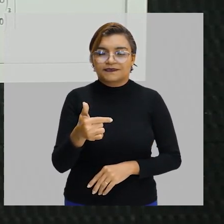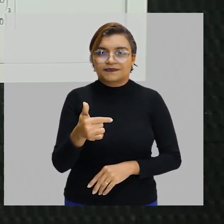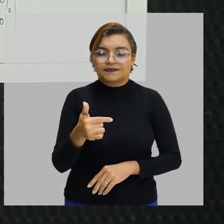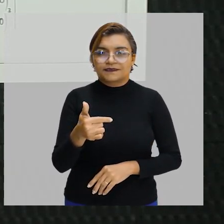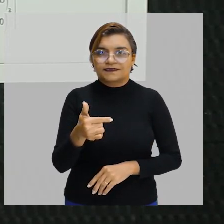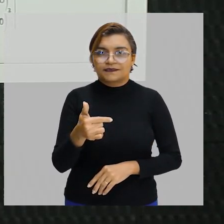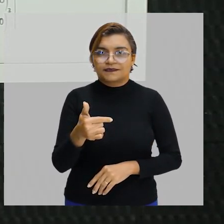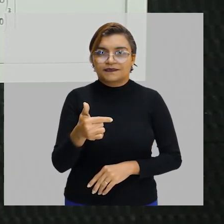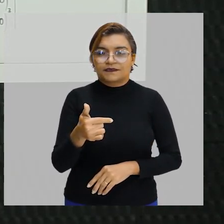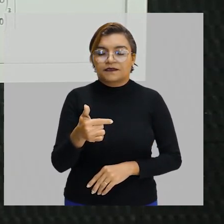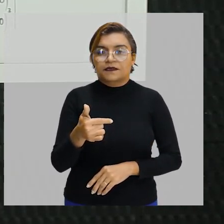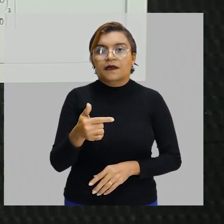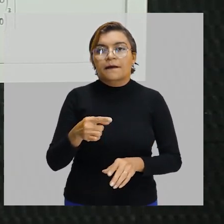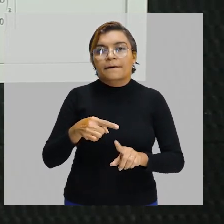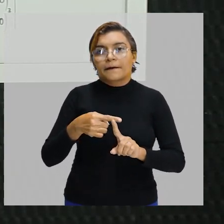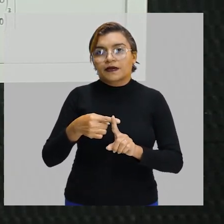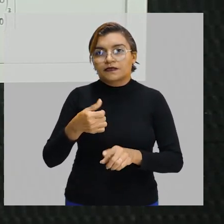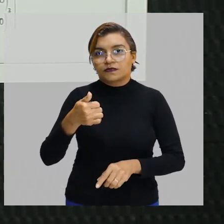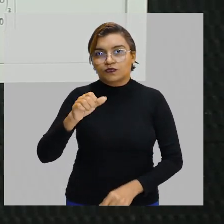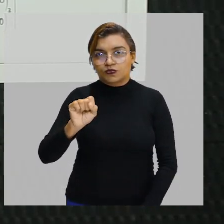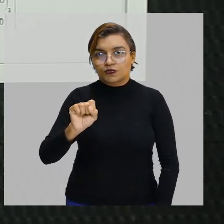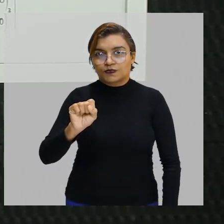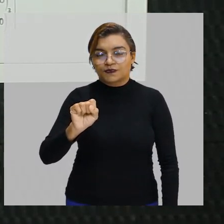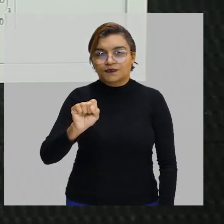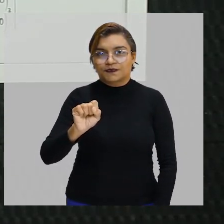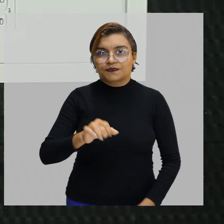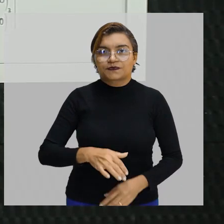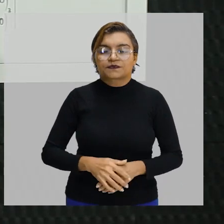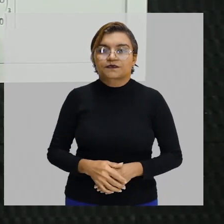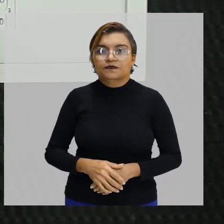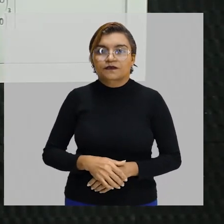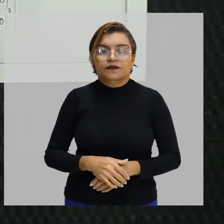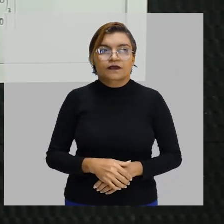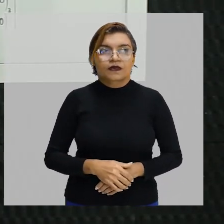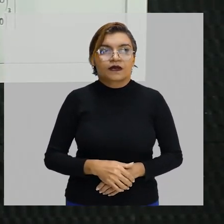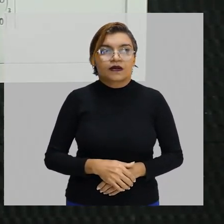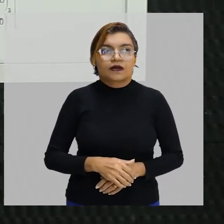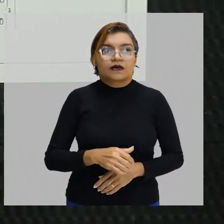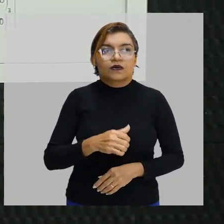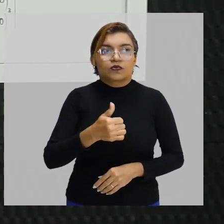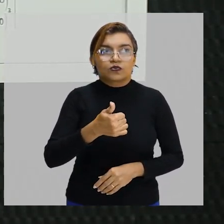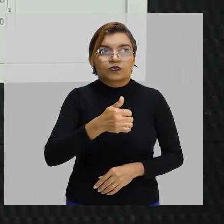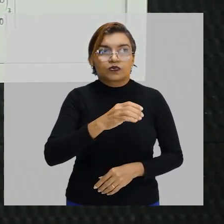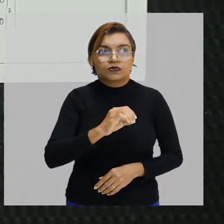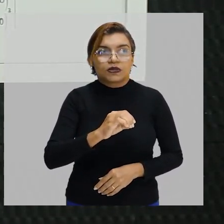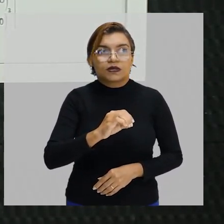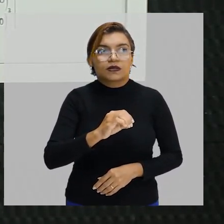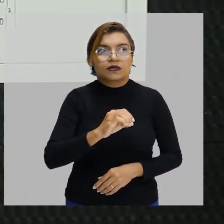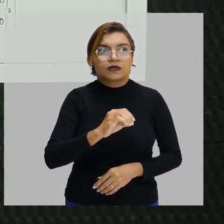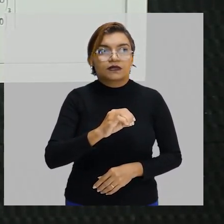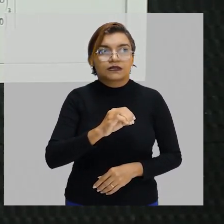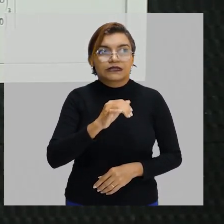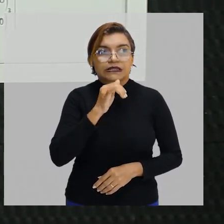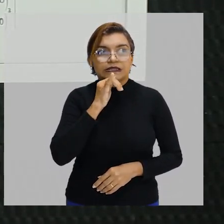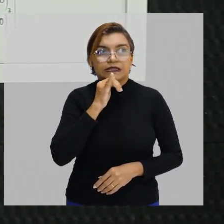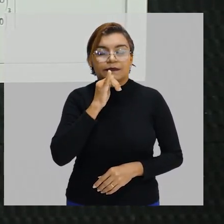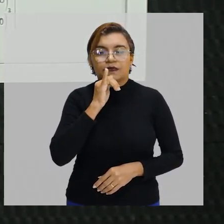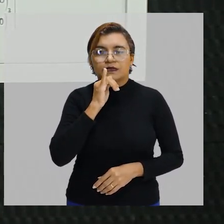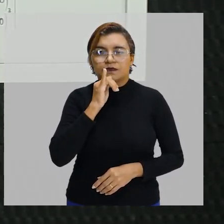mais 18. Né? Esse 10 passa para lá, né? Você vai ter